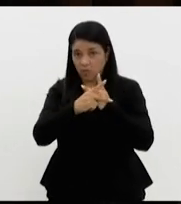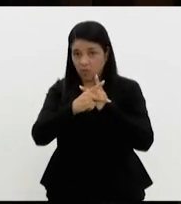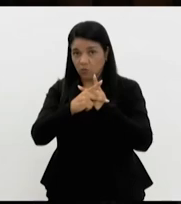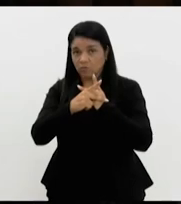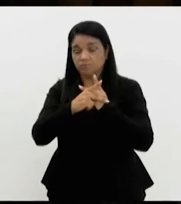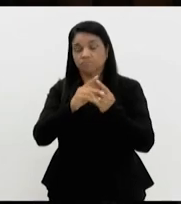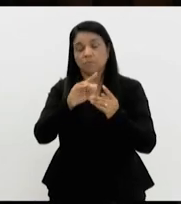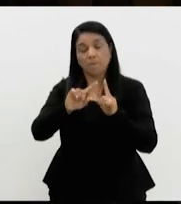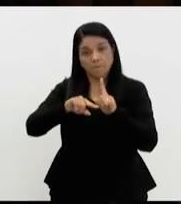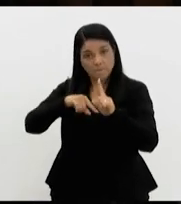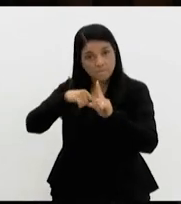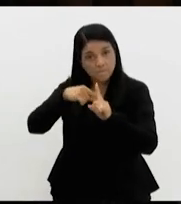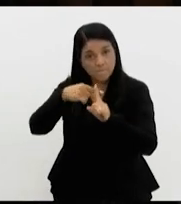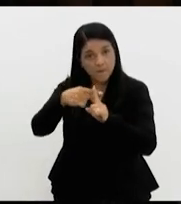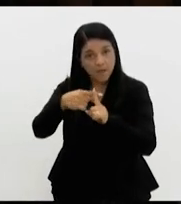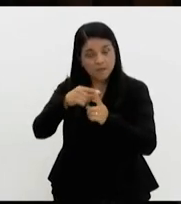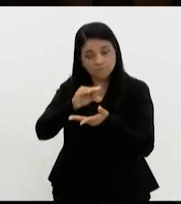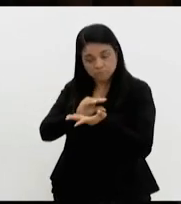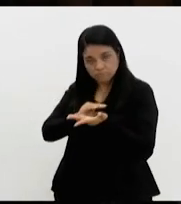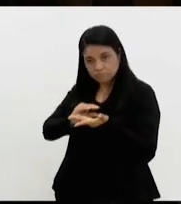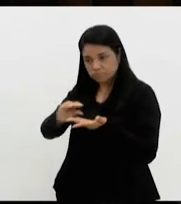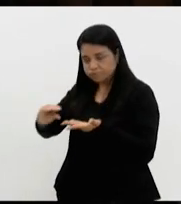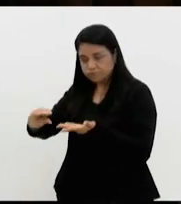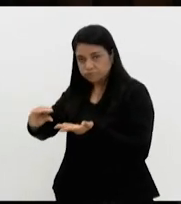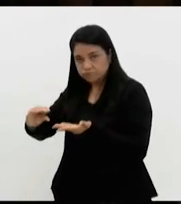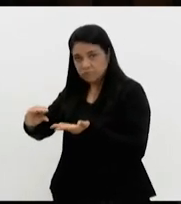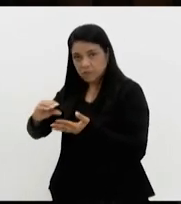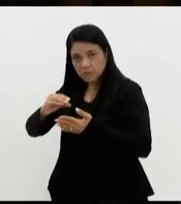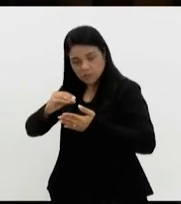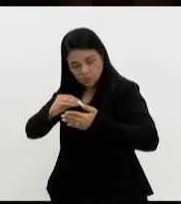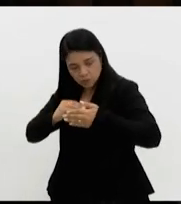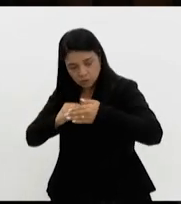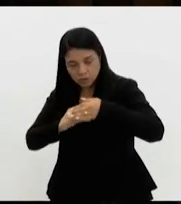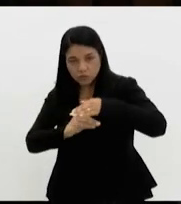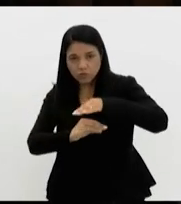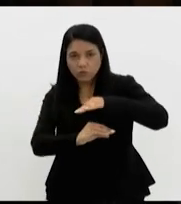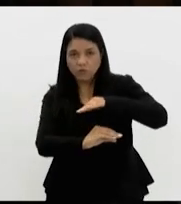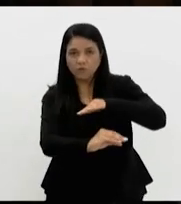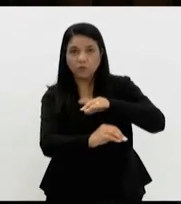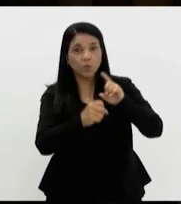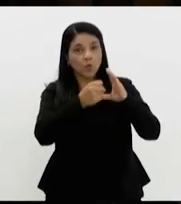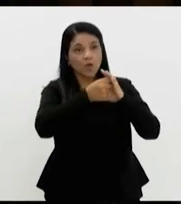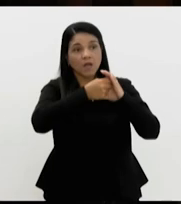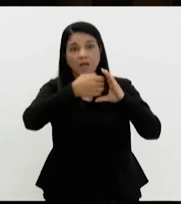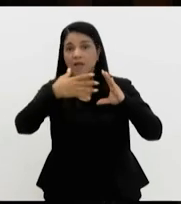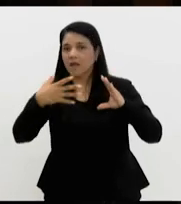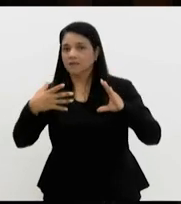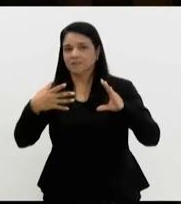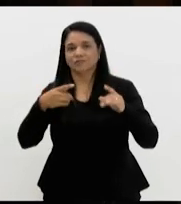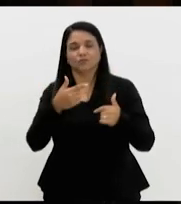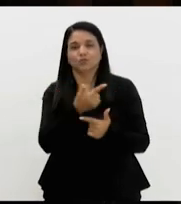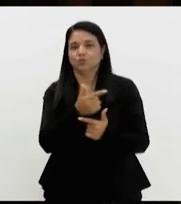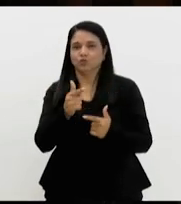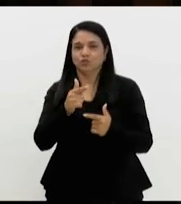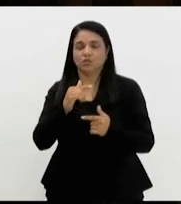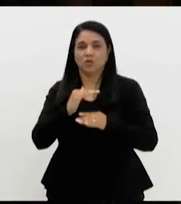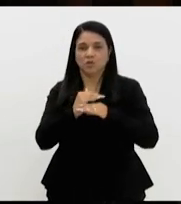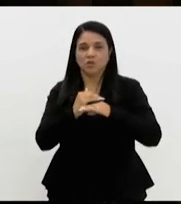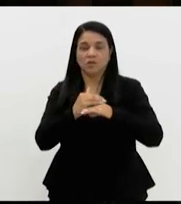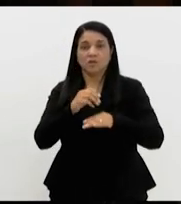que o previsto, e direcionou para um fundo que não tinha características de fundo soberano, embora fosse esse seu